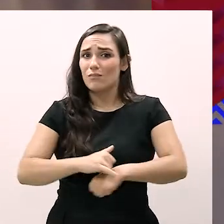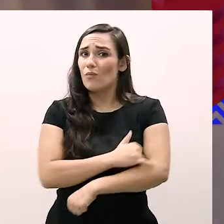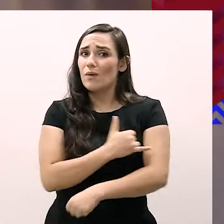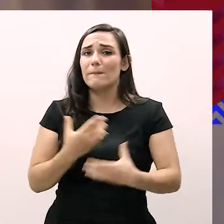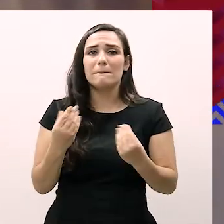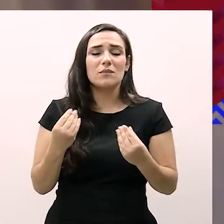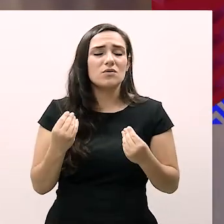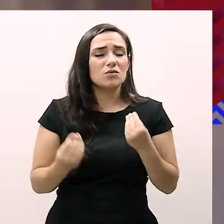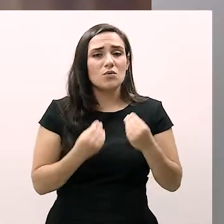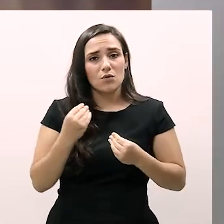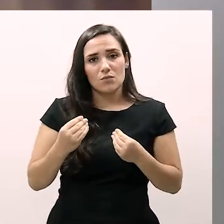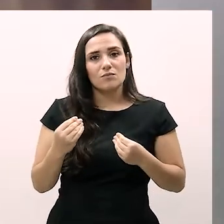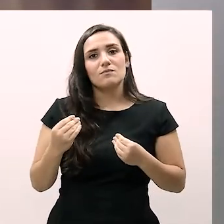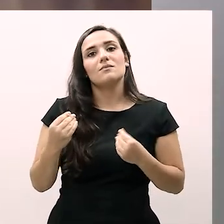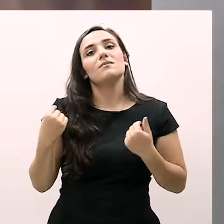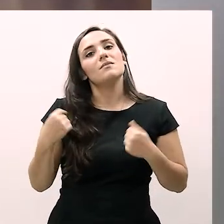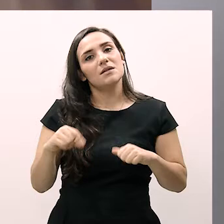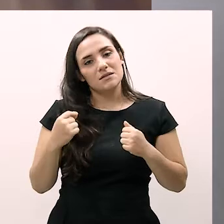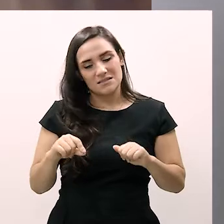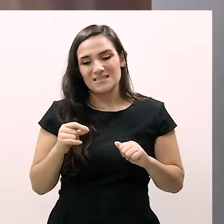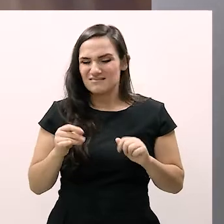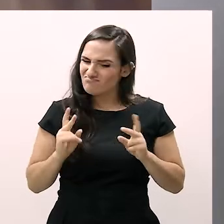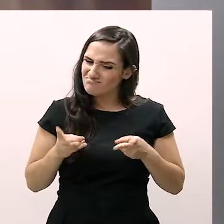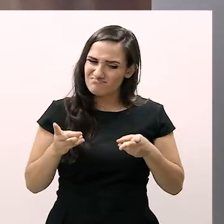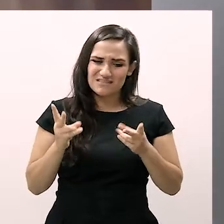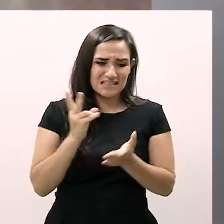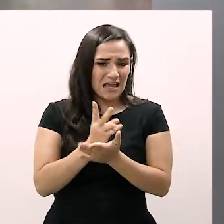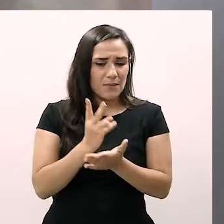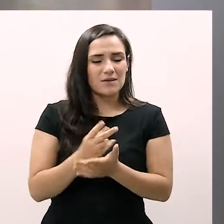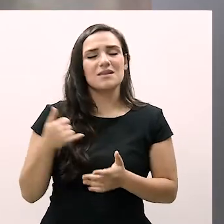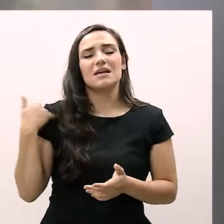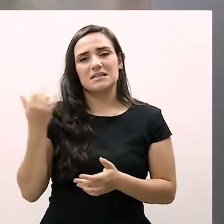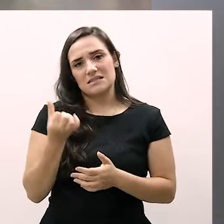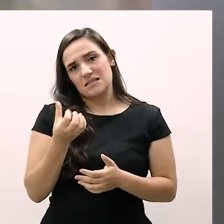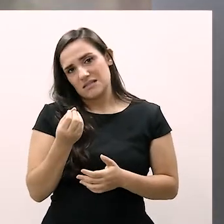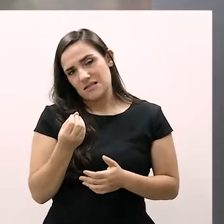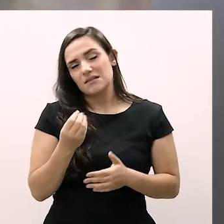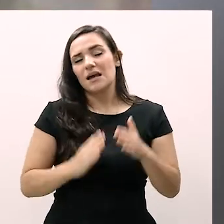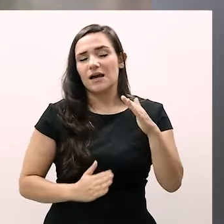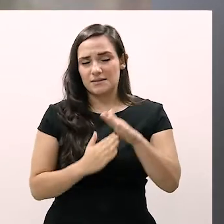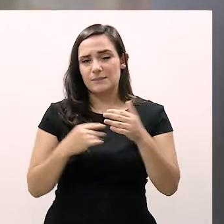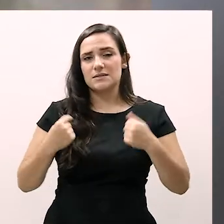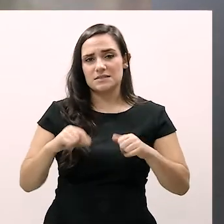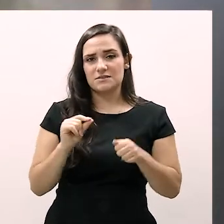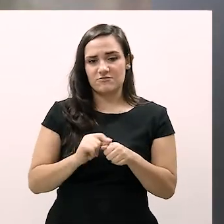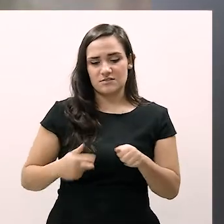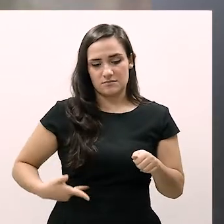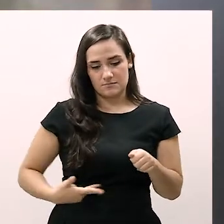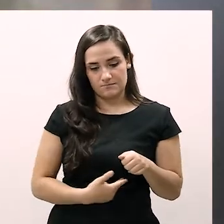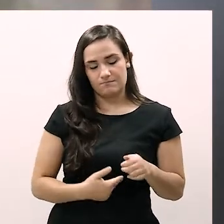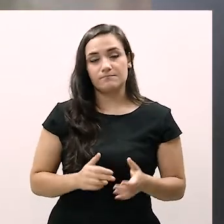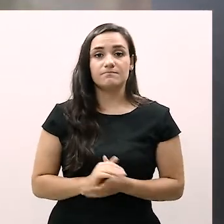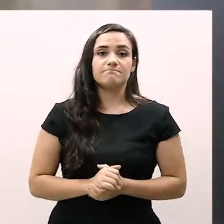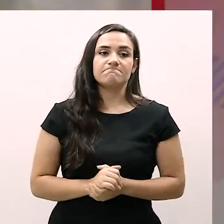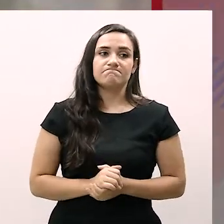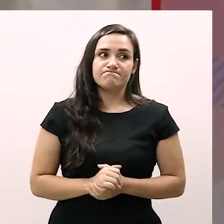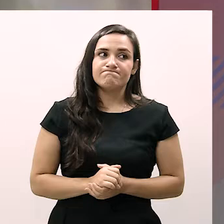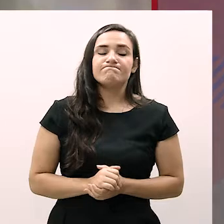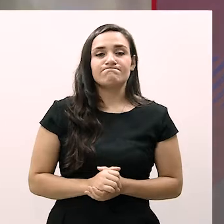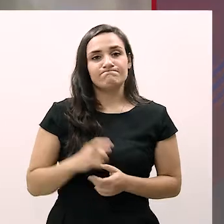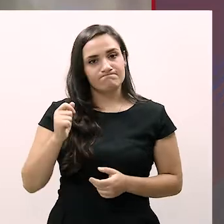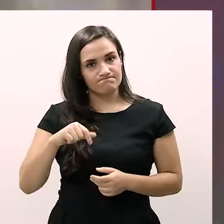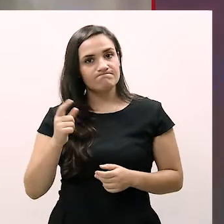preconizaria inicialmente a ANS. Certo, e eu queria até destacar aqui nesse nosso programa, a gente está falando de um